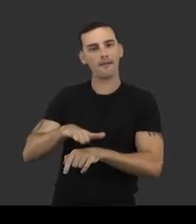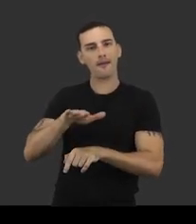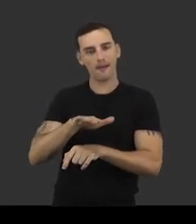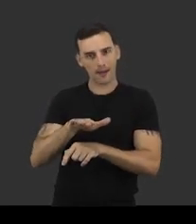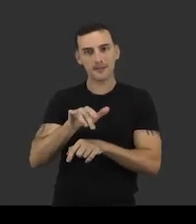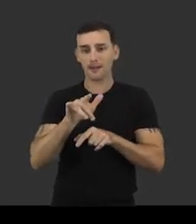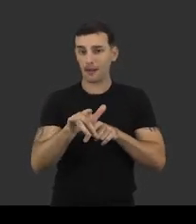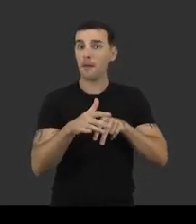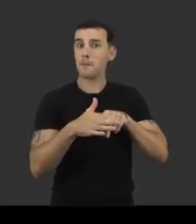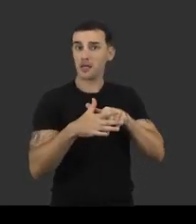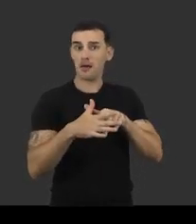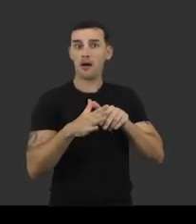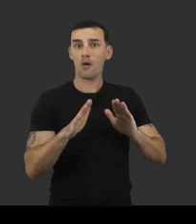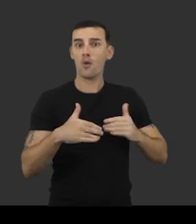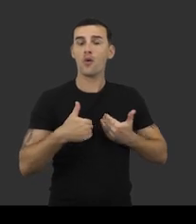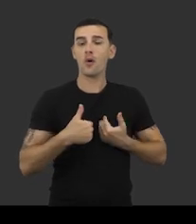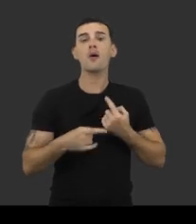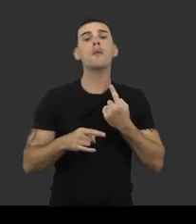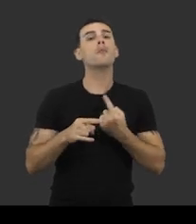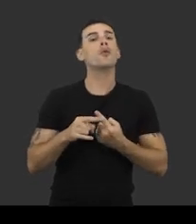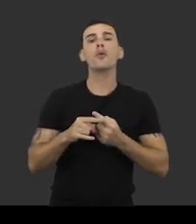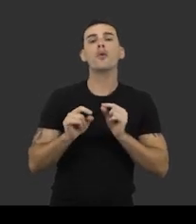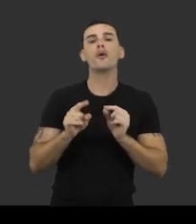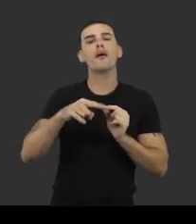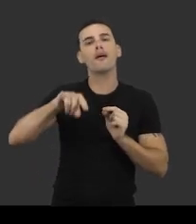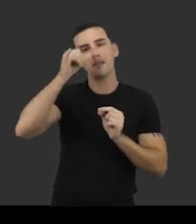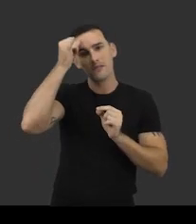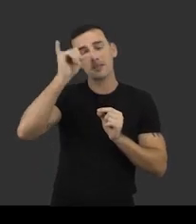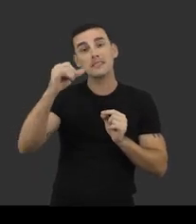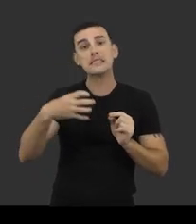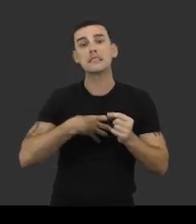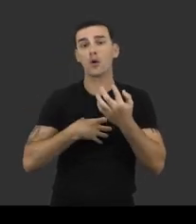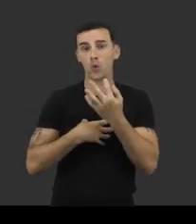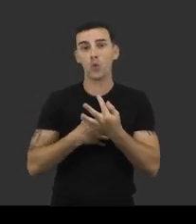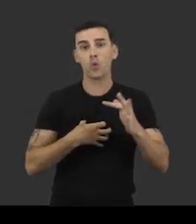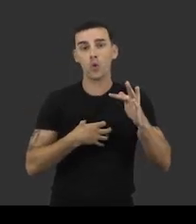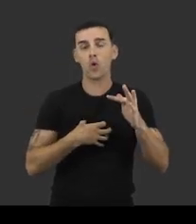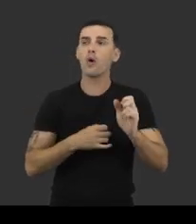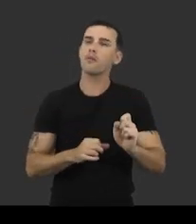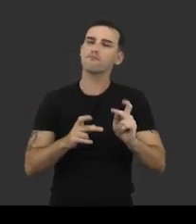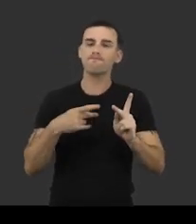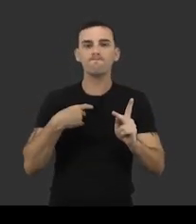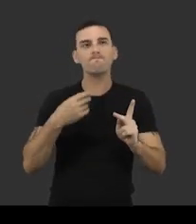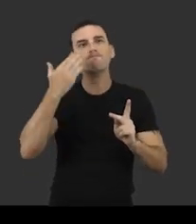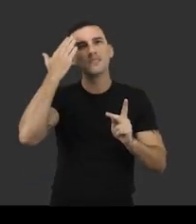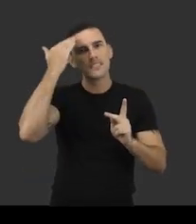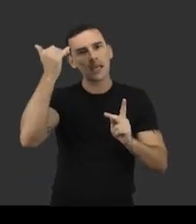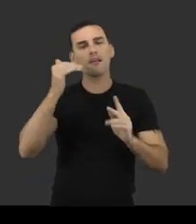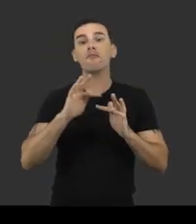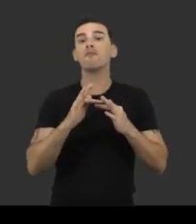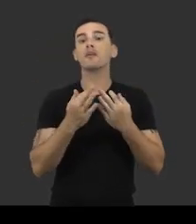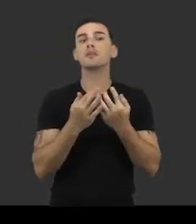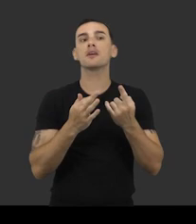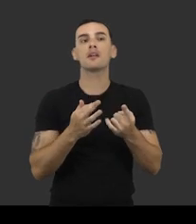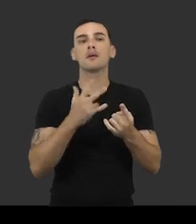desses pacientes com autismo para que eles não sintam dor. Eu entendo que as famílias, elas